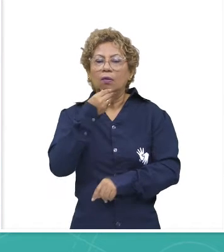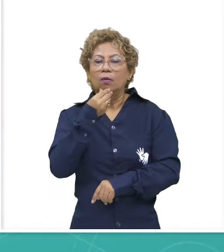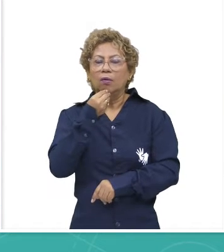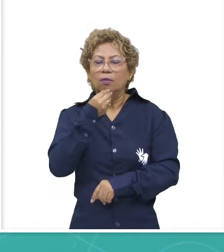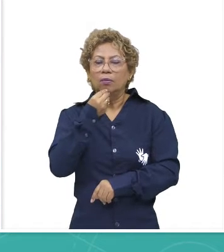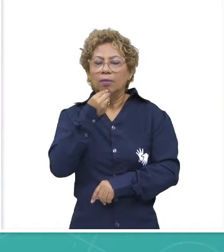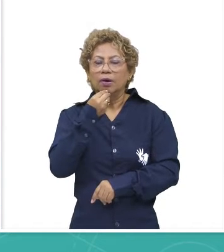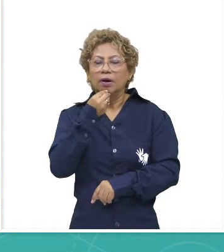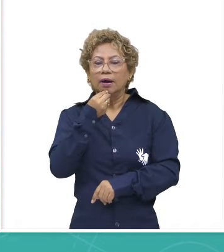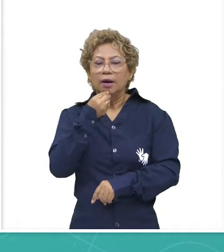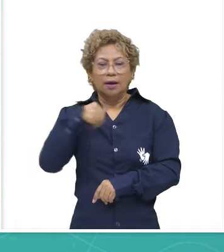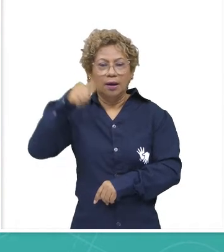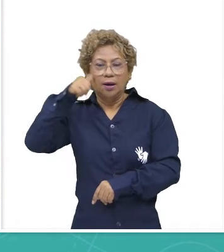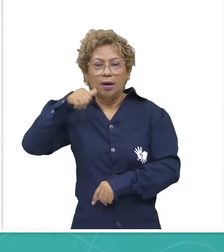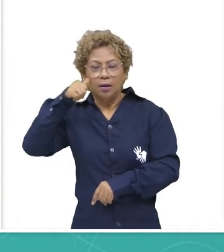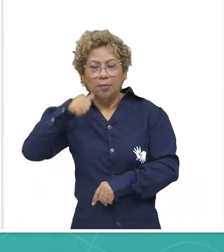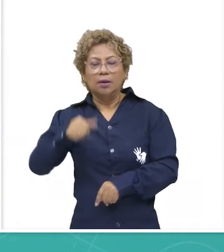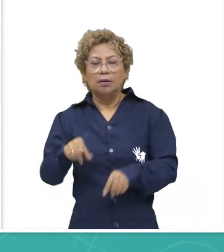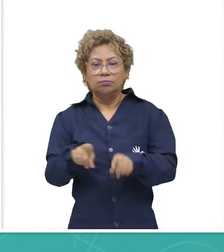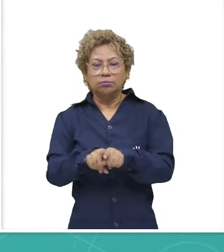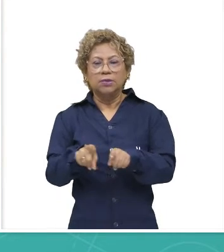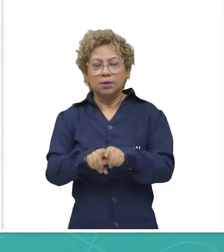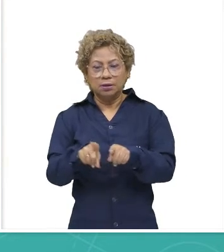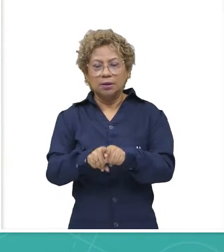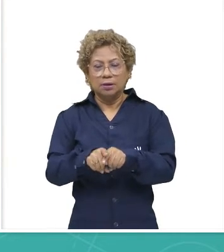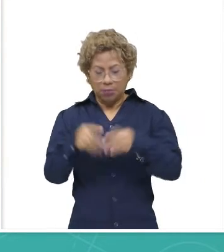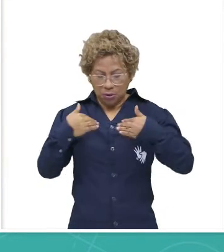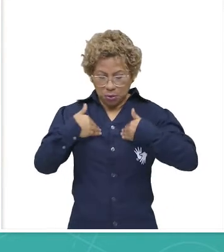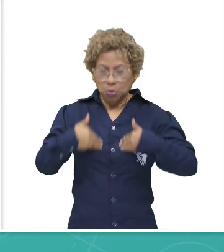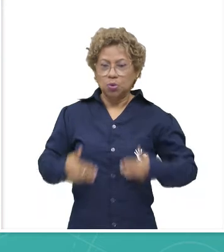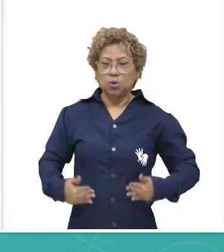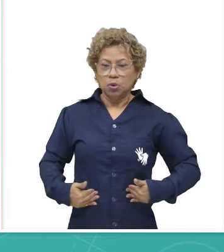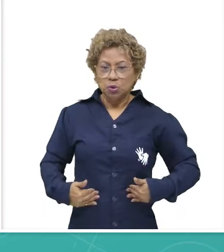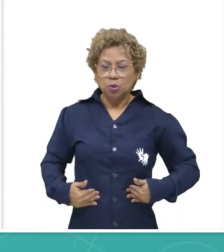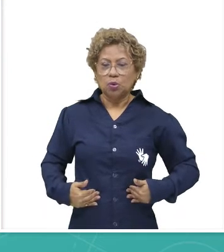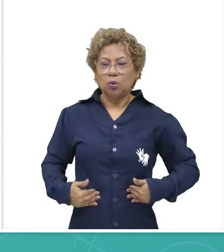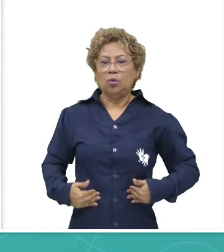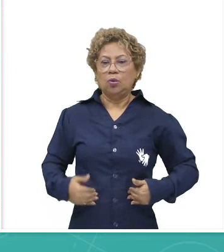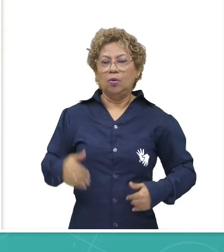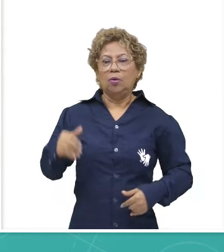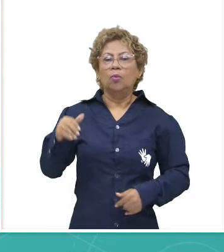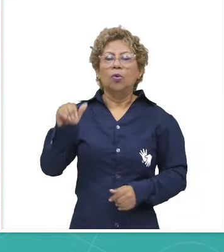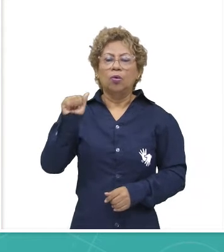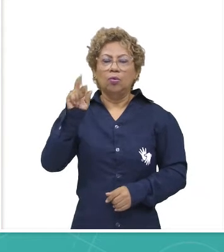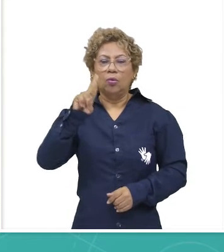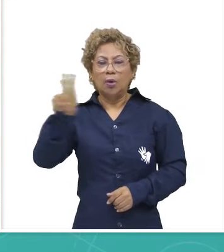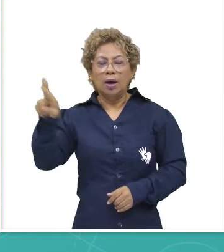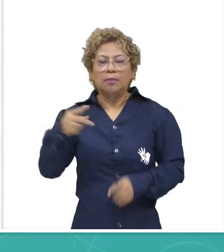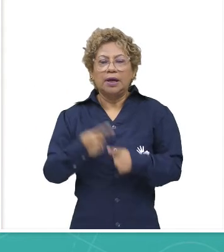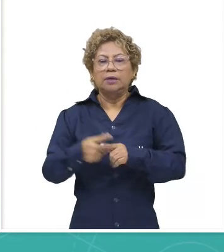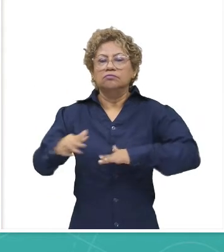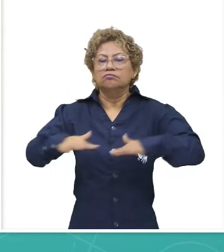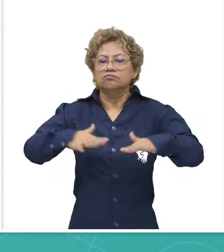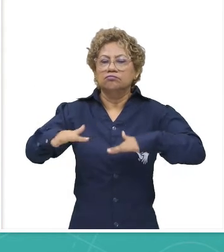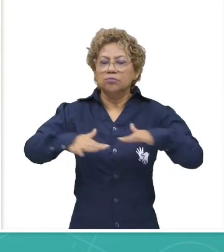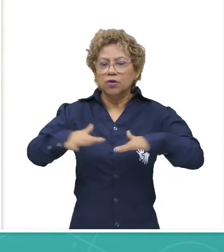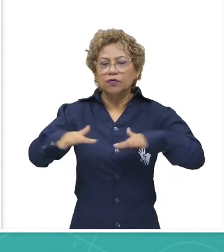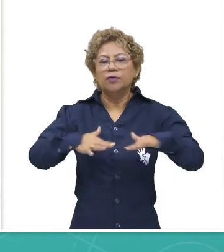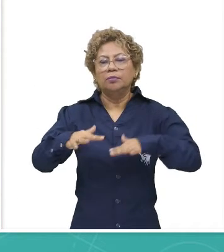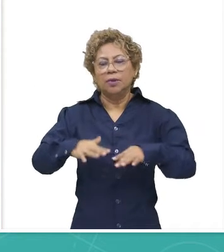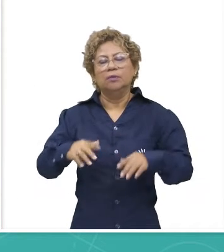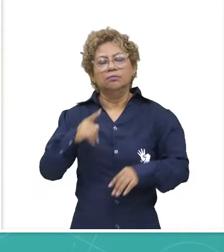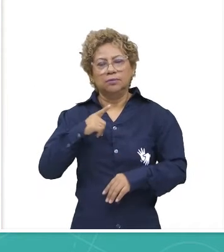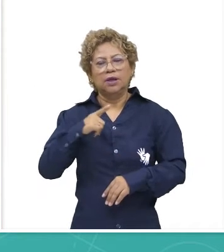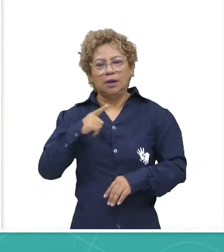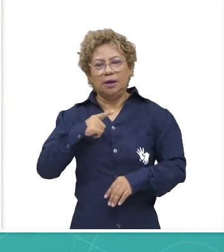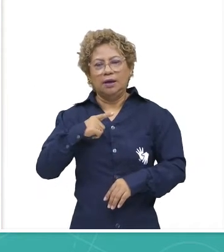faz pressão, exerce força no nosso corpo. E é lógico, a gente se movimenta e essa pressão acontece.